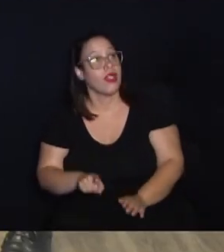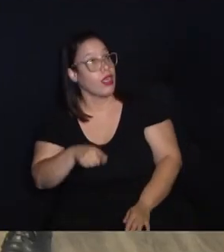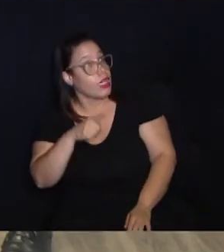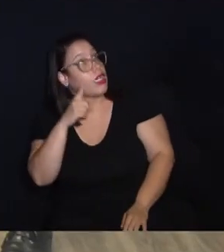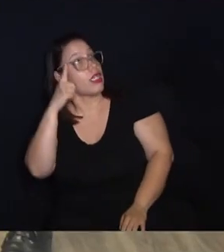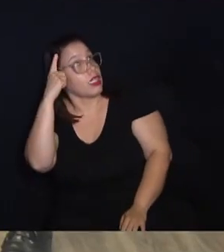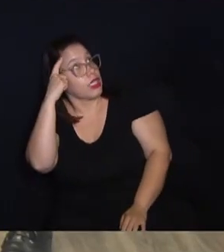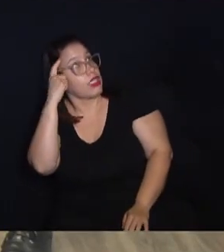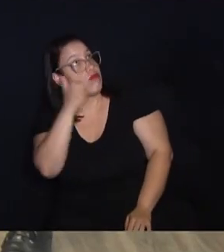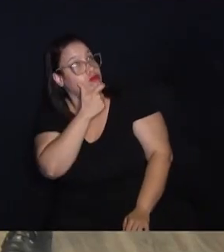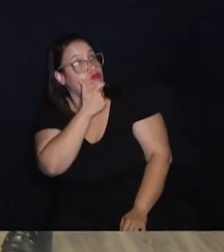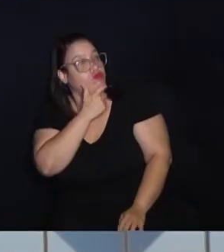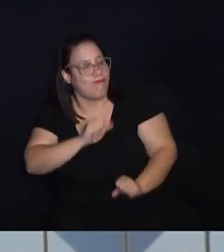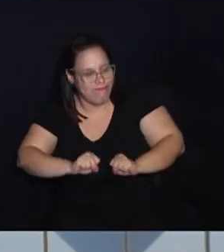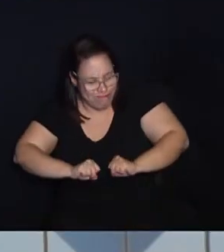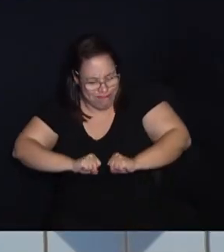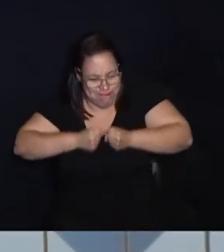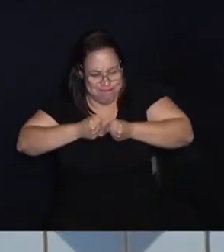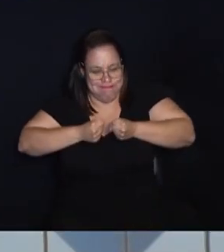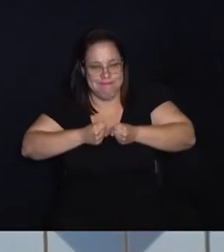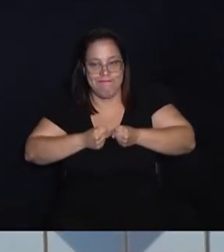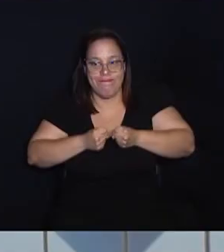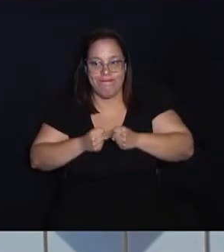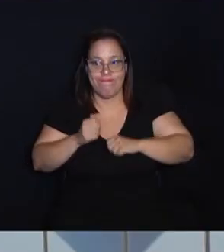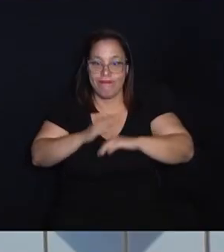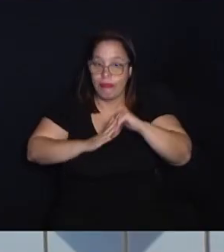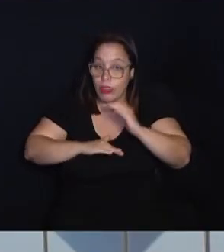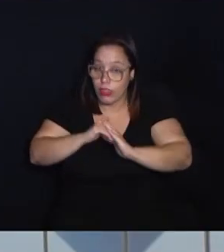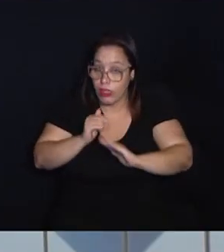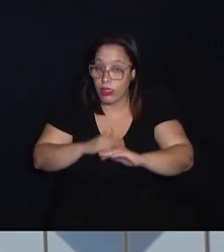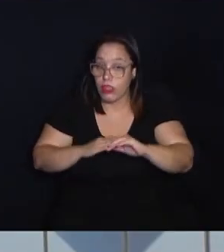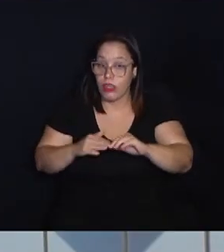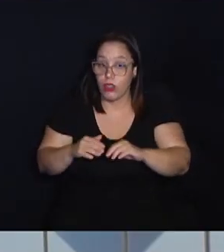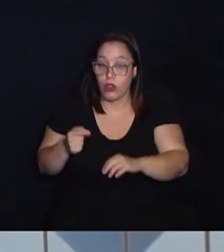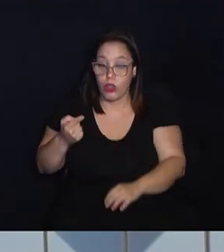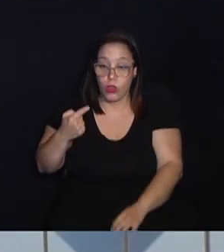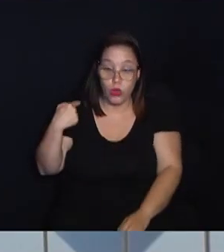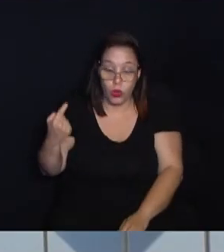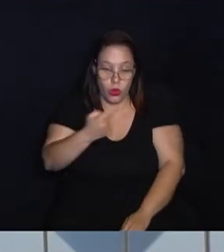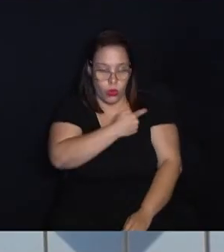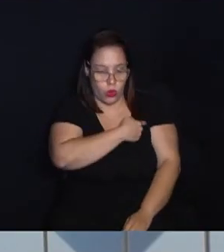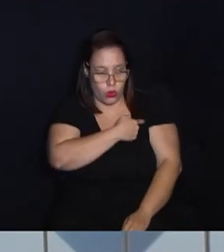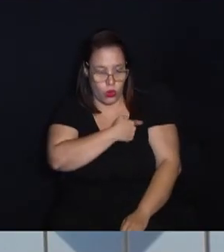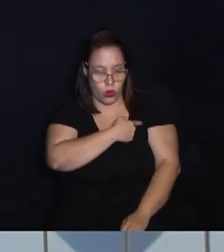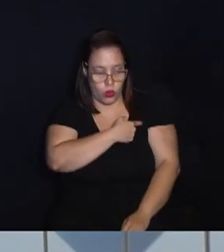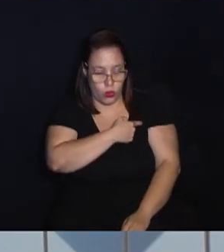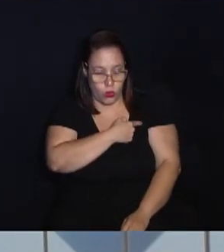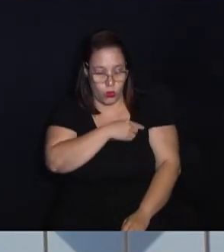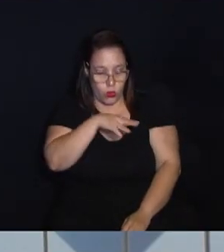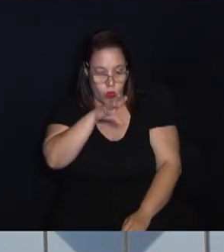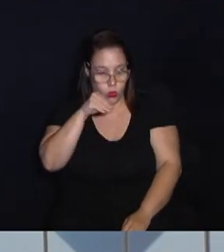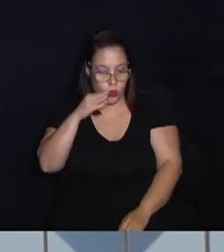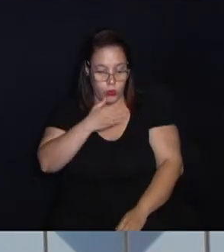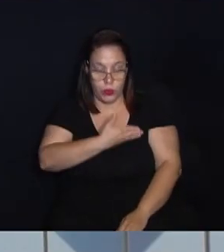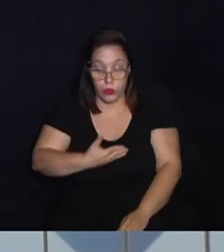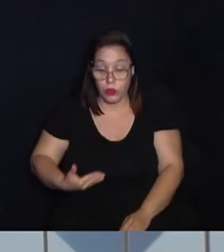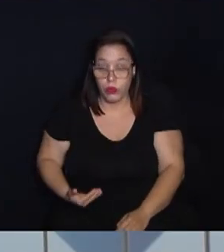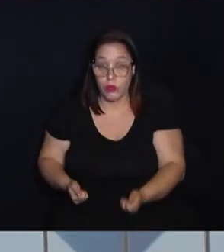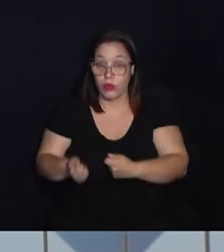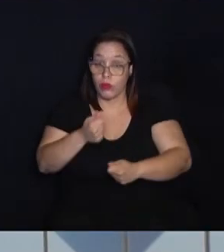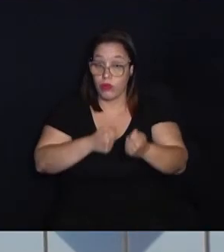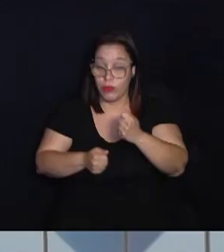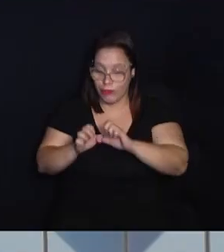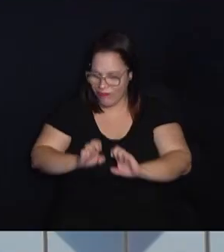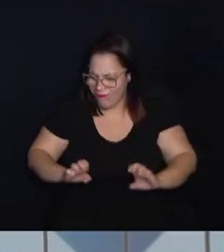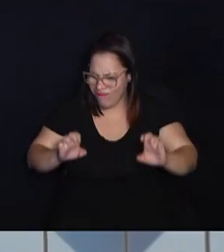esforço que depende, inclusive, da nossa capacitação, da qualificação do nosso pessoal da casa. A estrutura administrativa da Câmara,